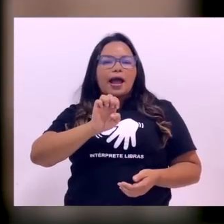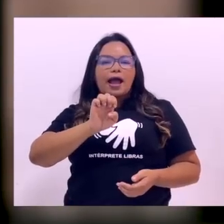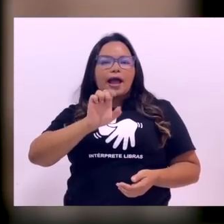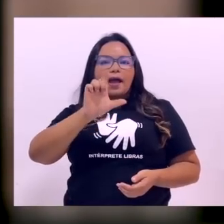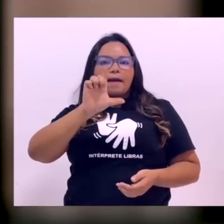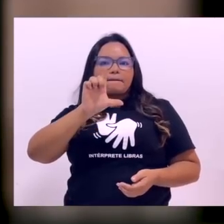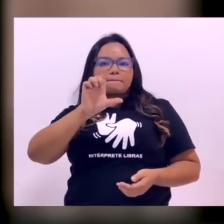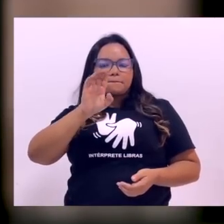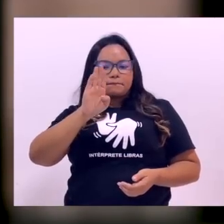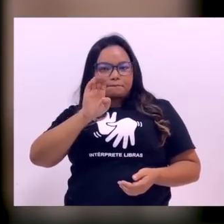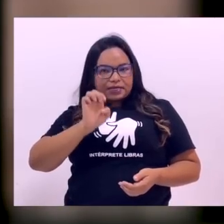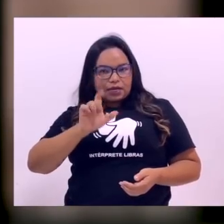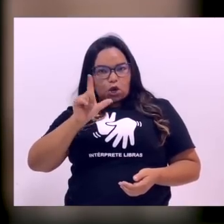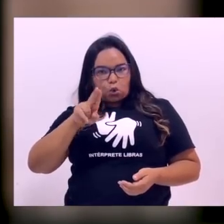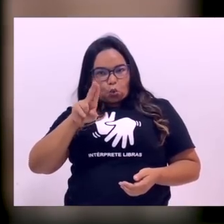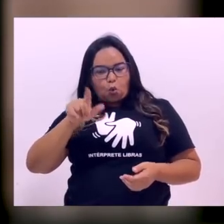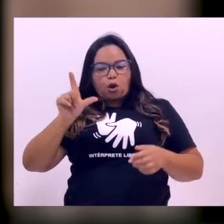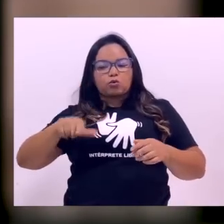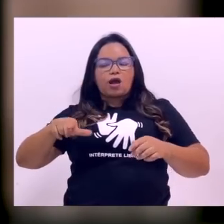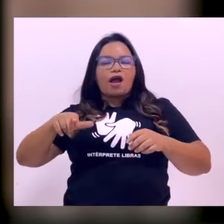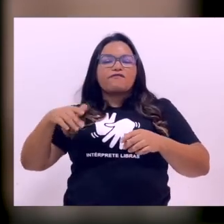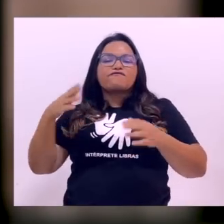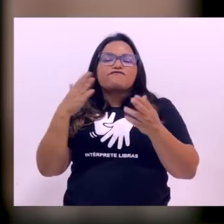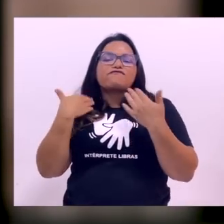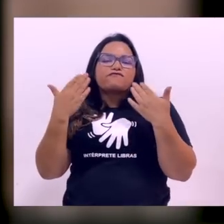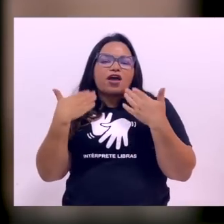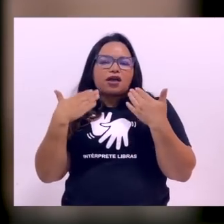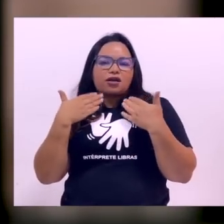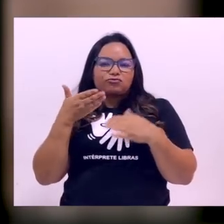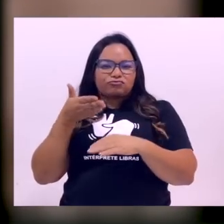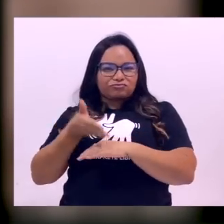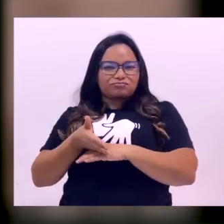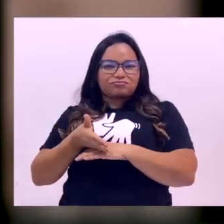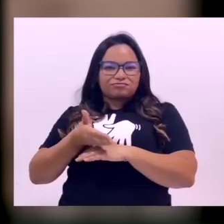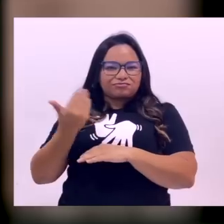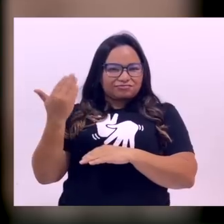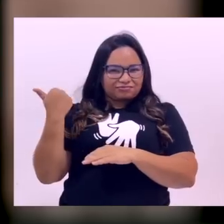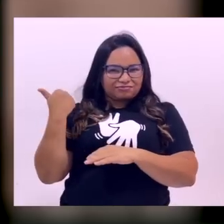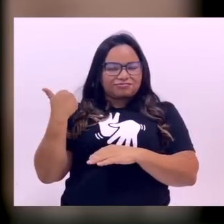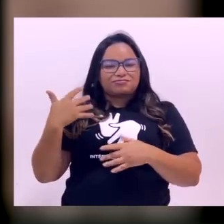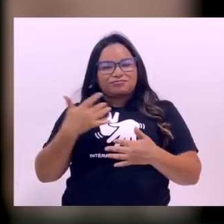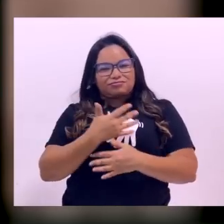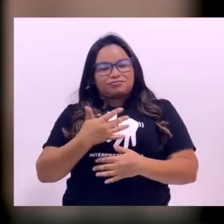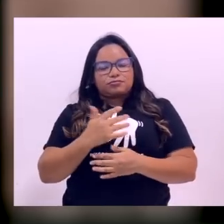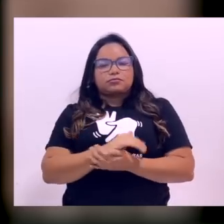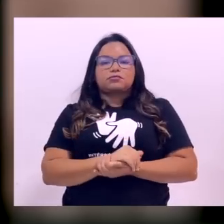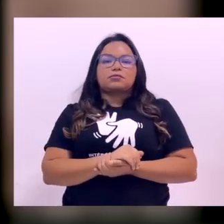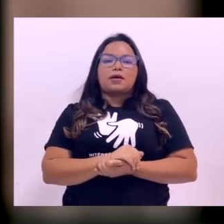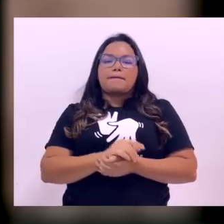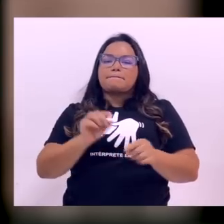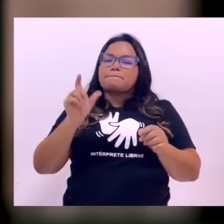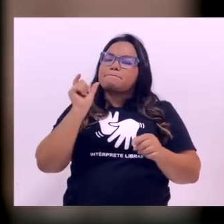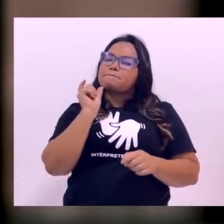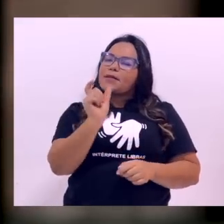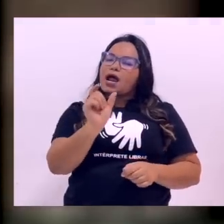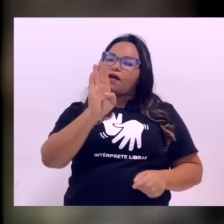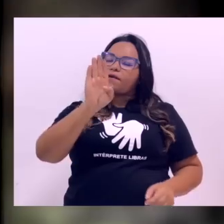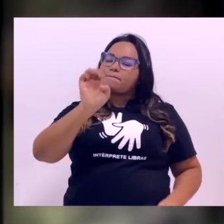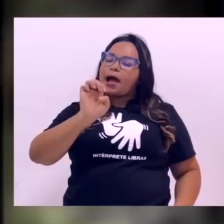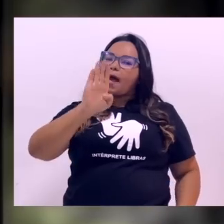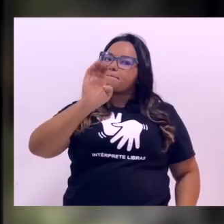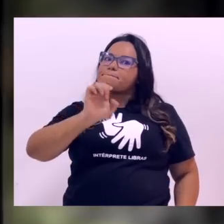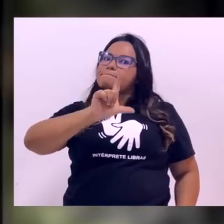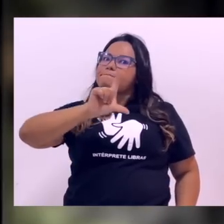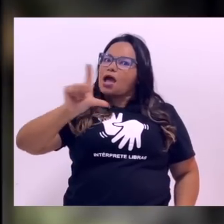Babi-Ilu é o lugar de verão do palácio de Nabucodonosor. Aqui está, por exemplo. E a palavra Babel tem uma